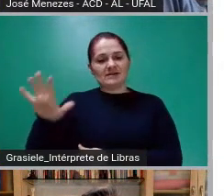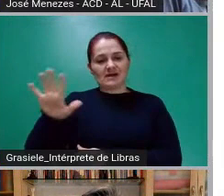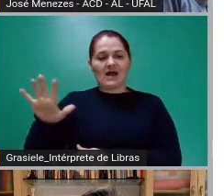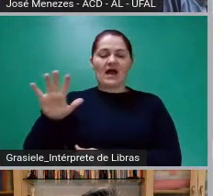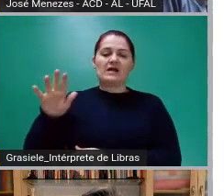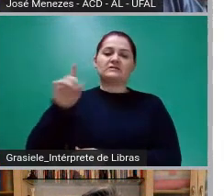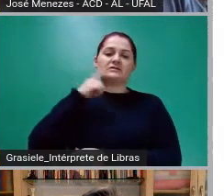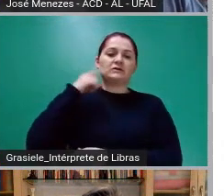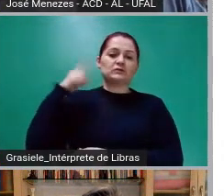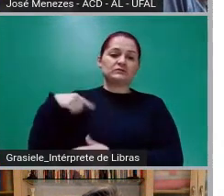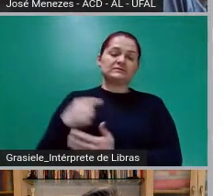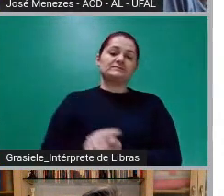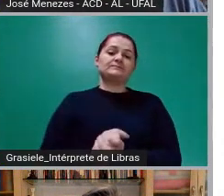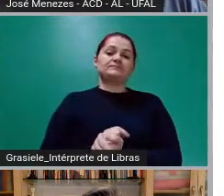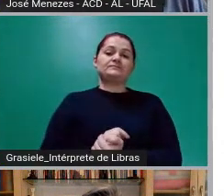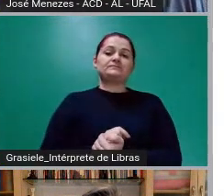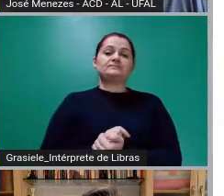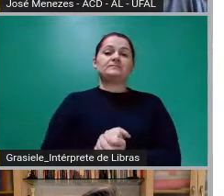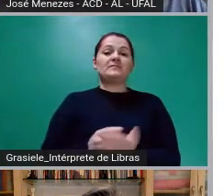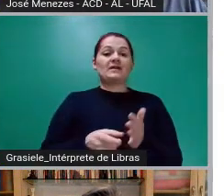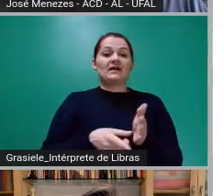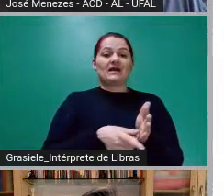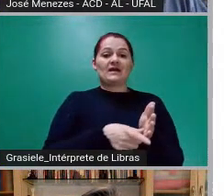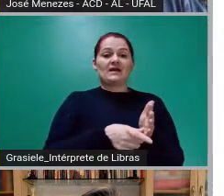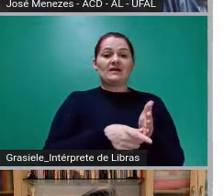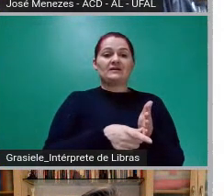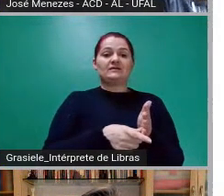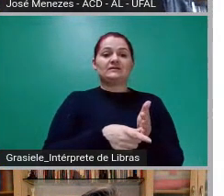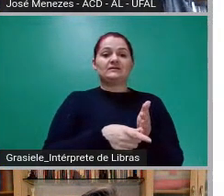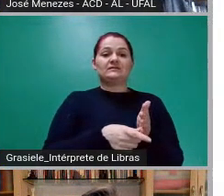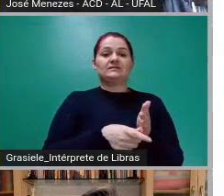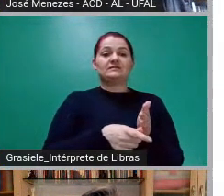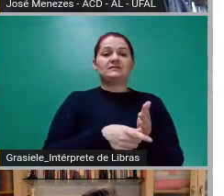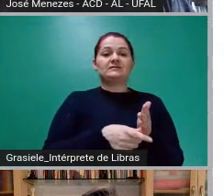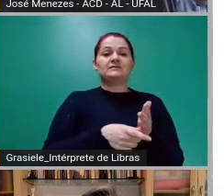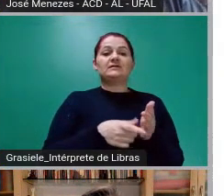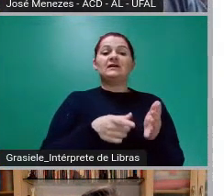PROES, nós tivemos o PROER, que foi o